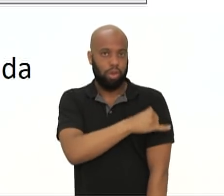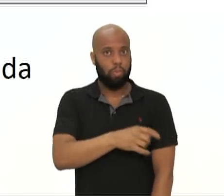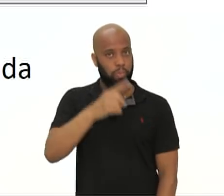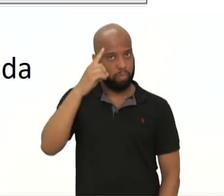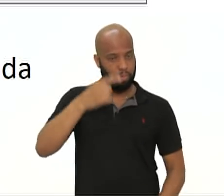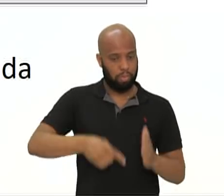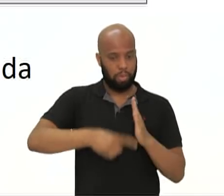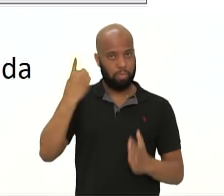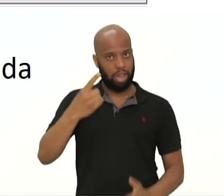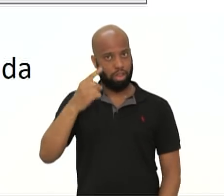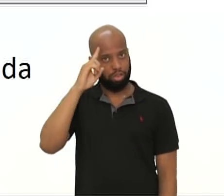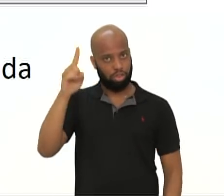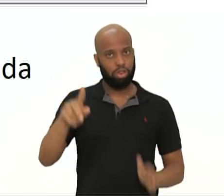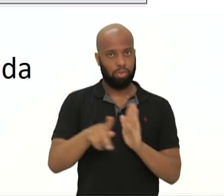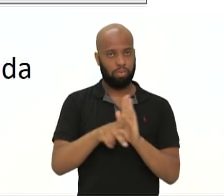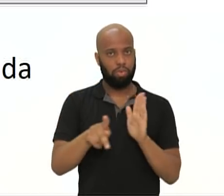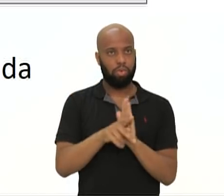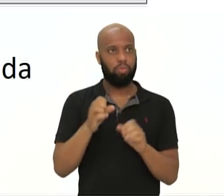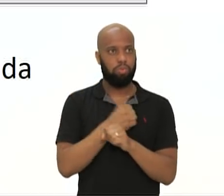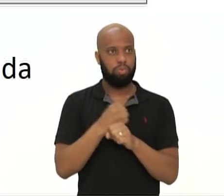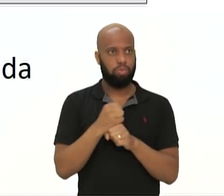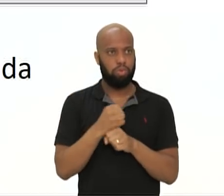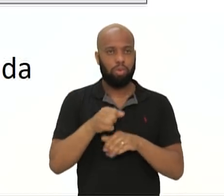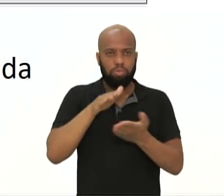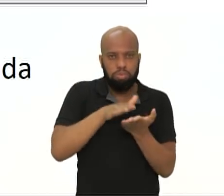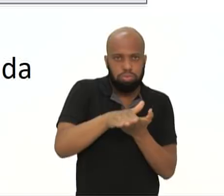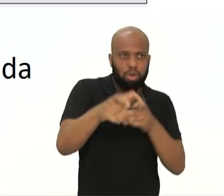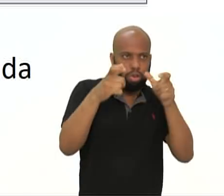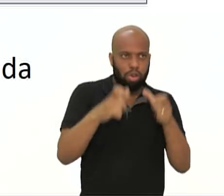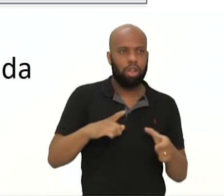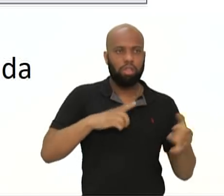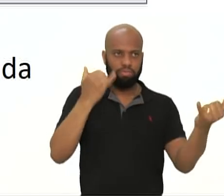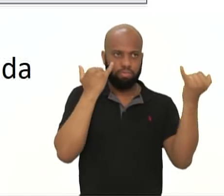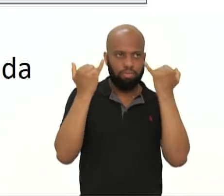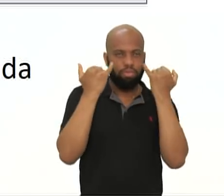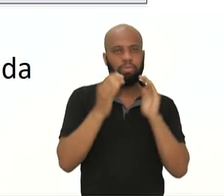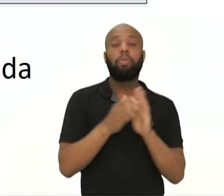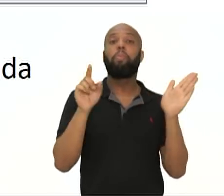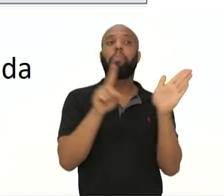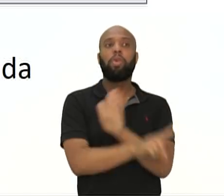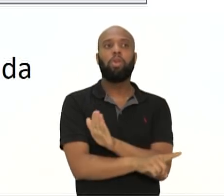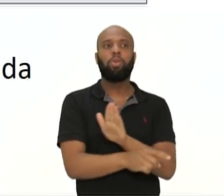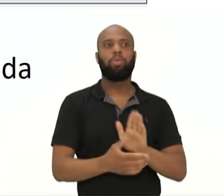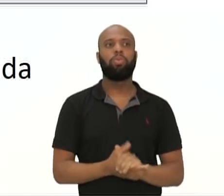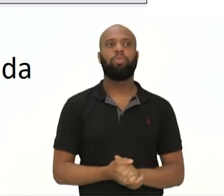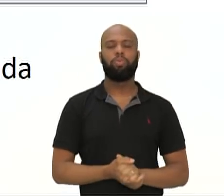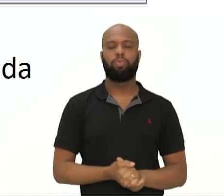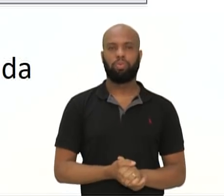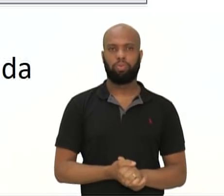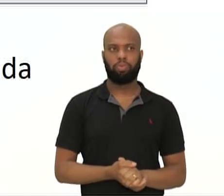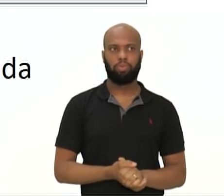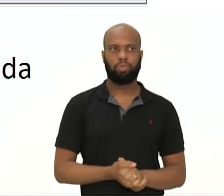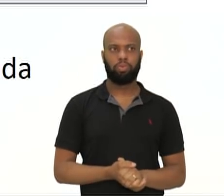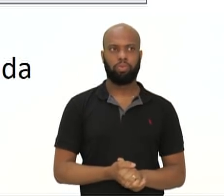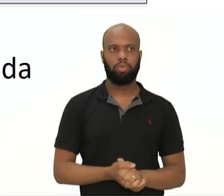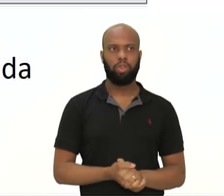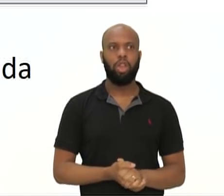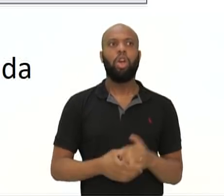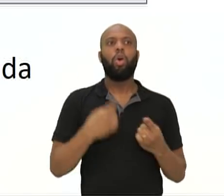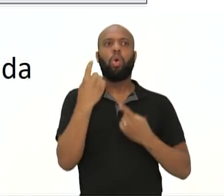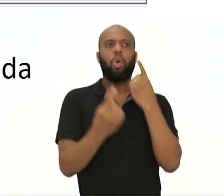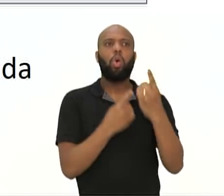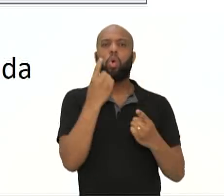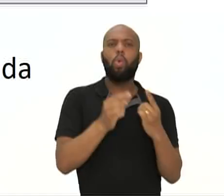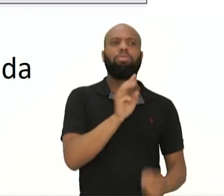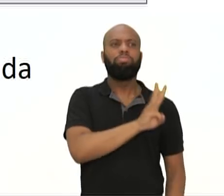do ano. Por G1, Rio, e temos aqui as informações. 1º de janeiro de 2018, 15 horas